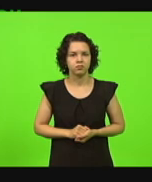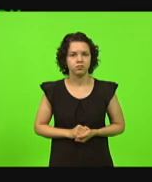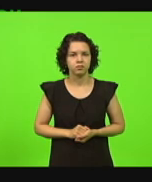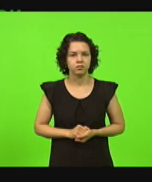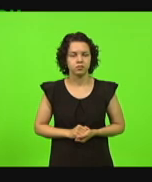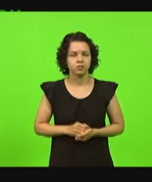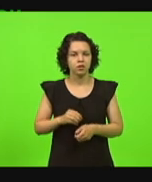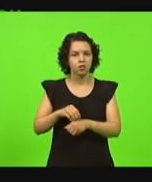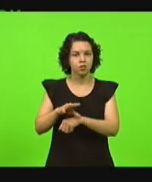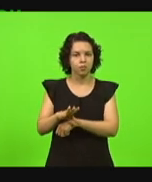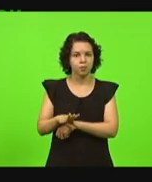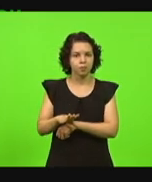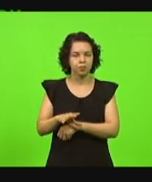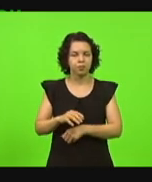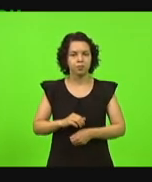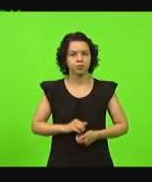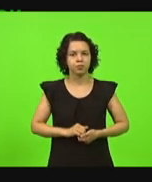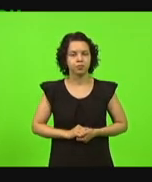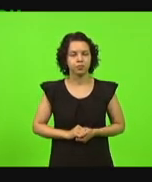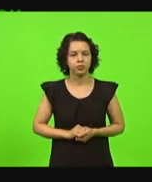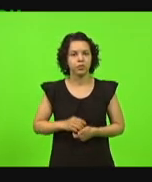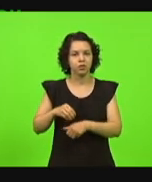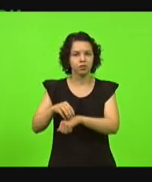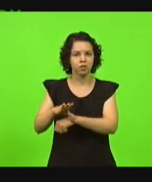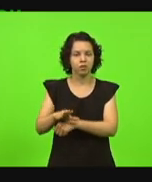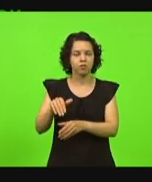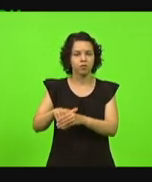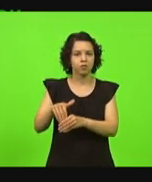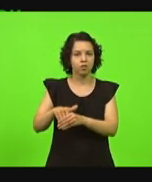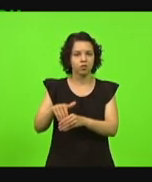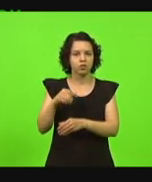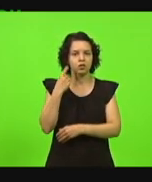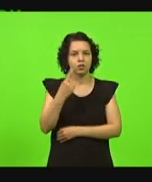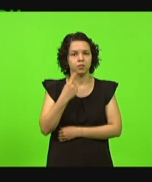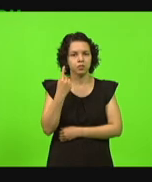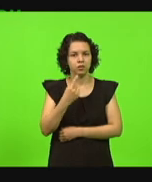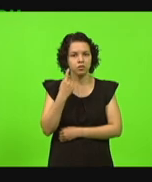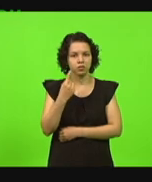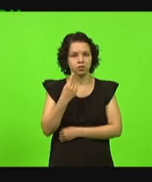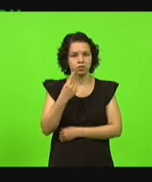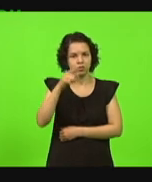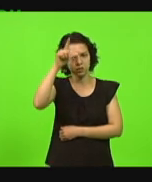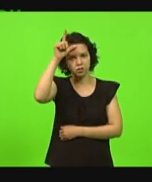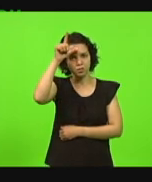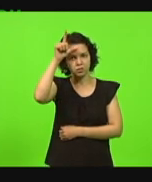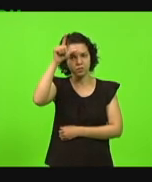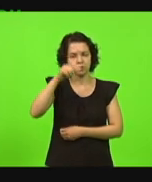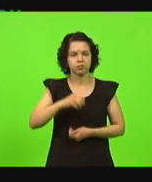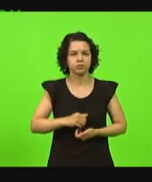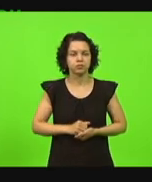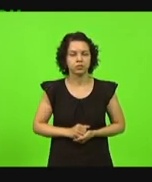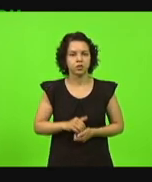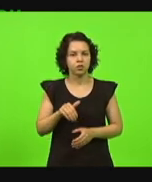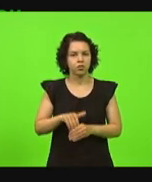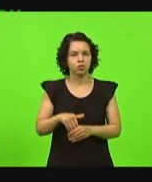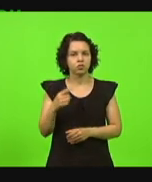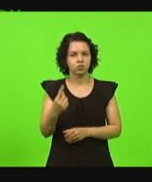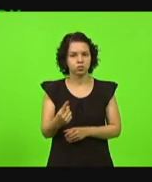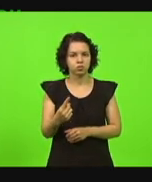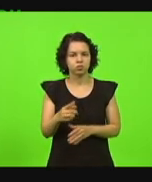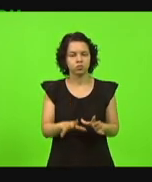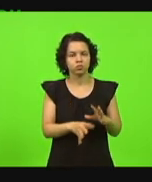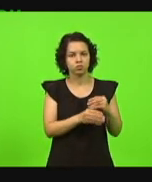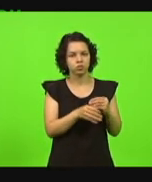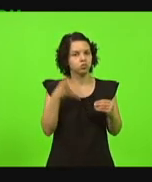Encaminhamento também, presidente. Para encaminhamento de voto com a palavra, deputado Sargento Lima. Também voto um aí para poder aliar o discurso